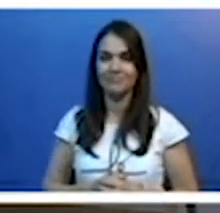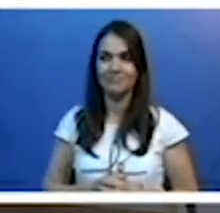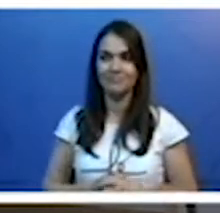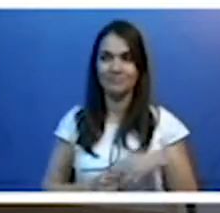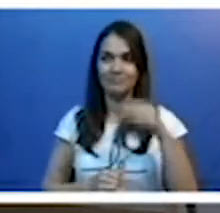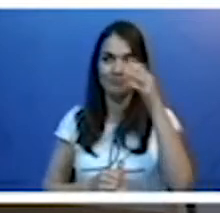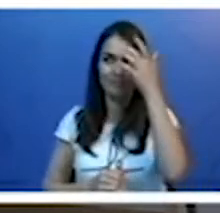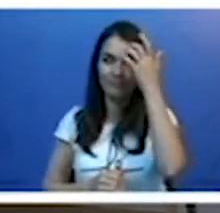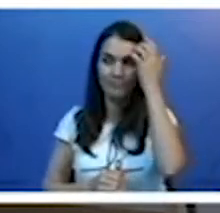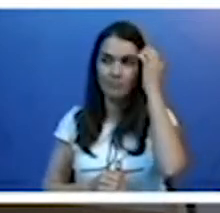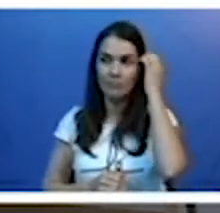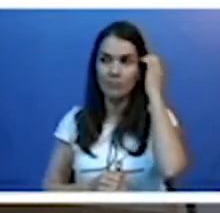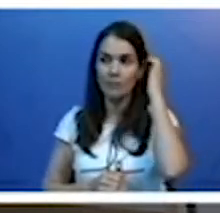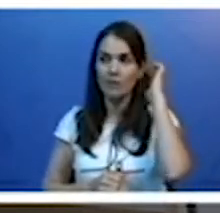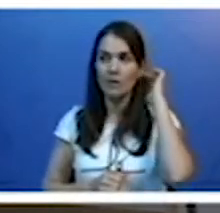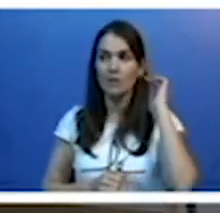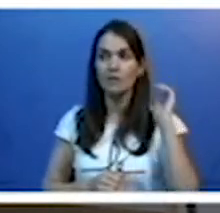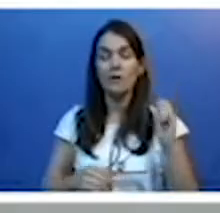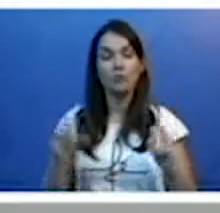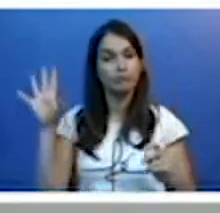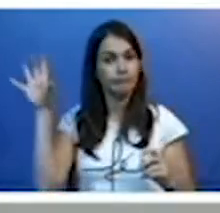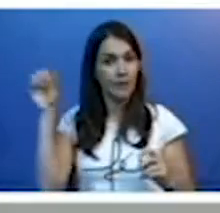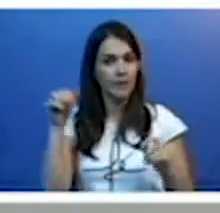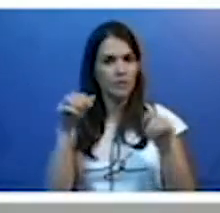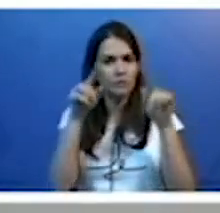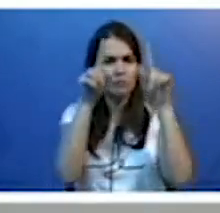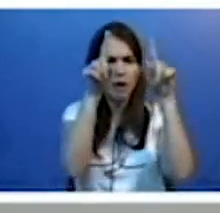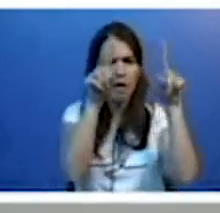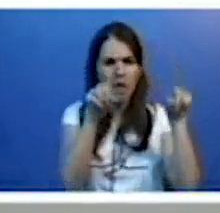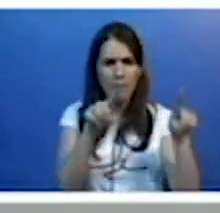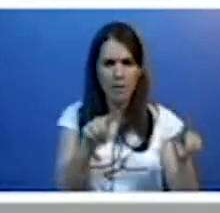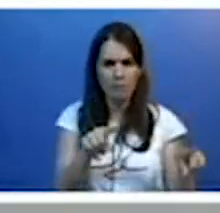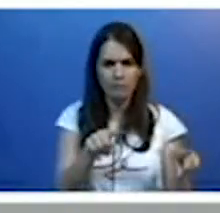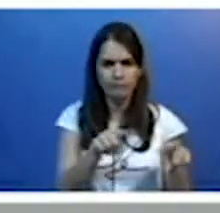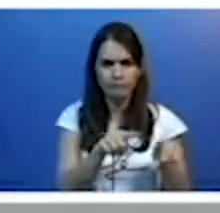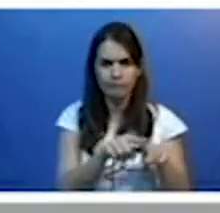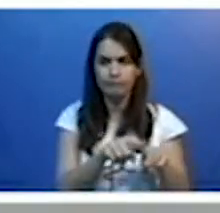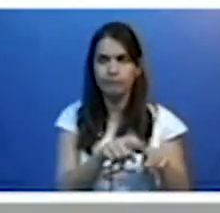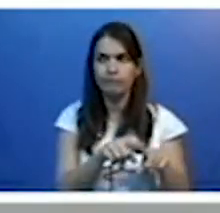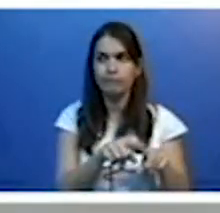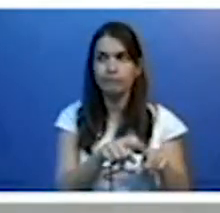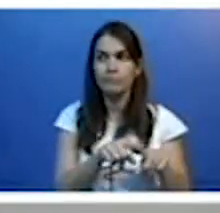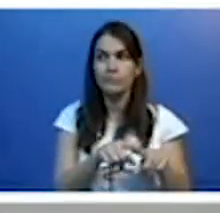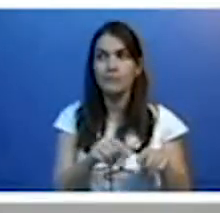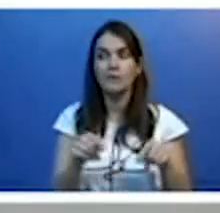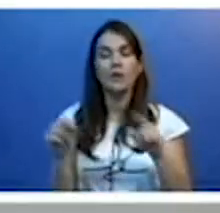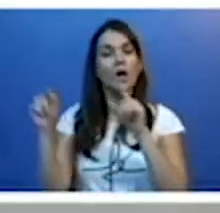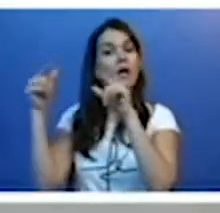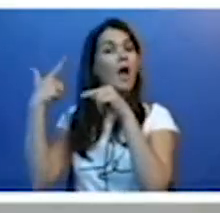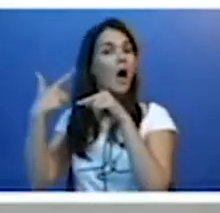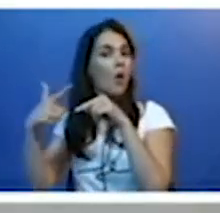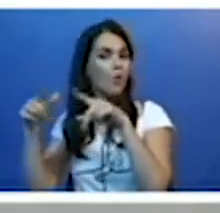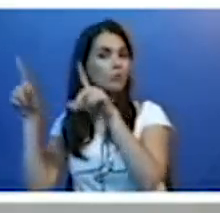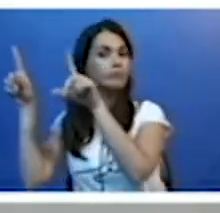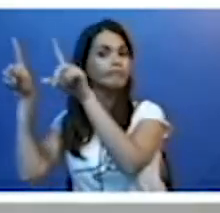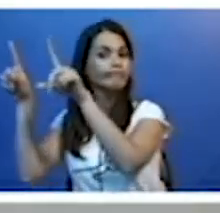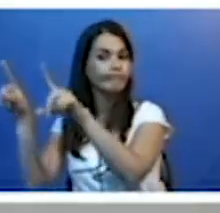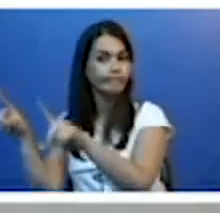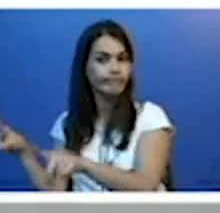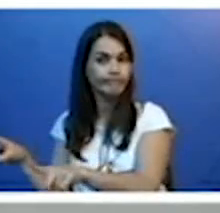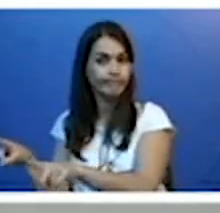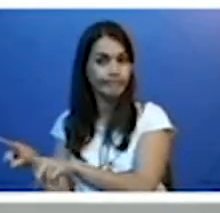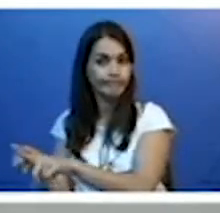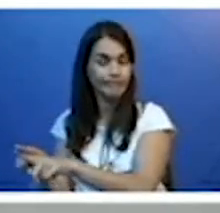pegar essa tabelinha aqui, ó. Esse daqui. E esse daqui. E eu